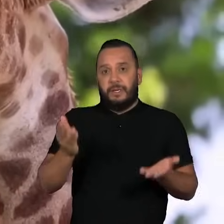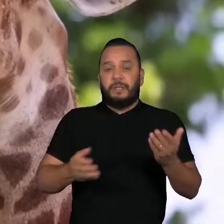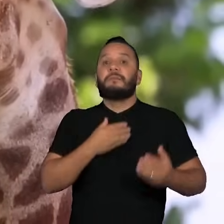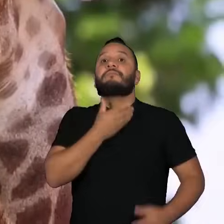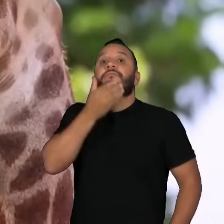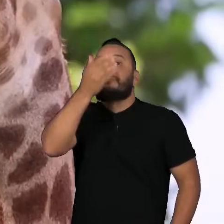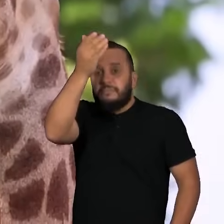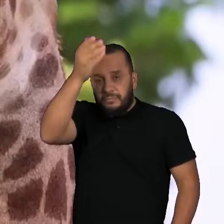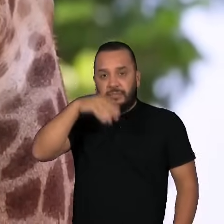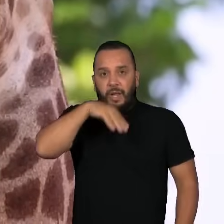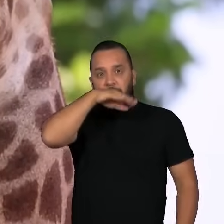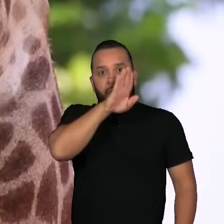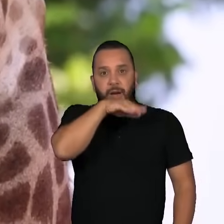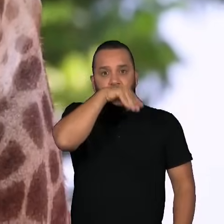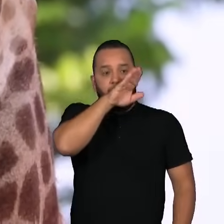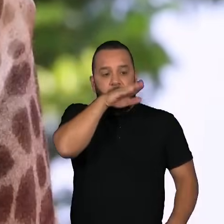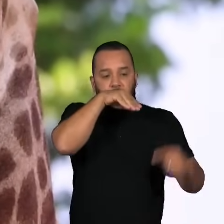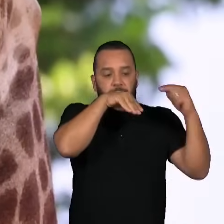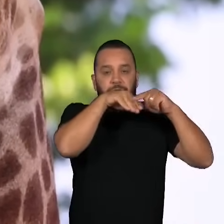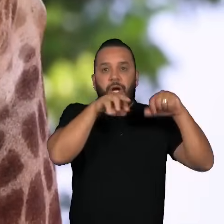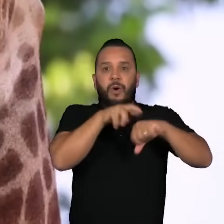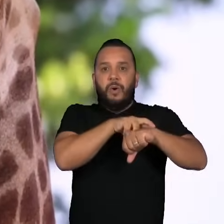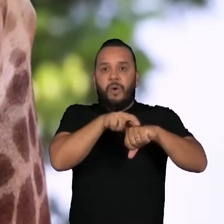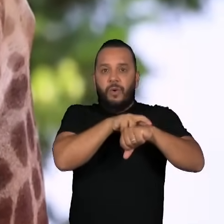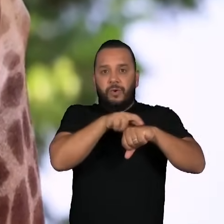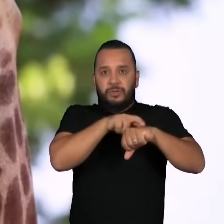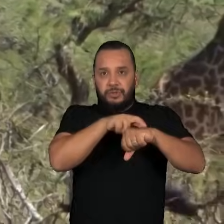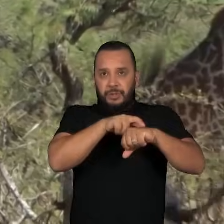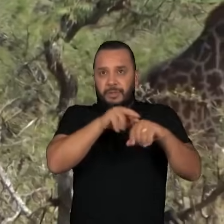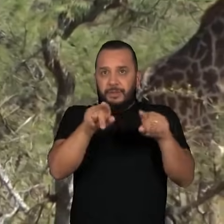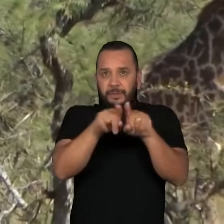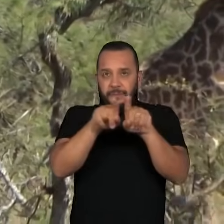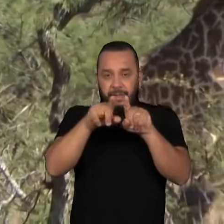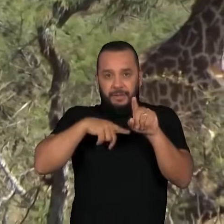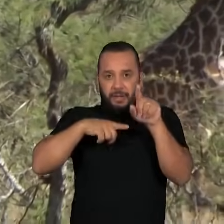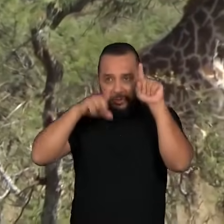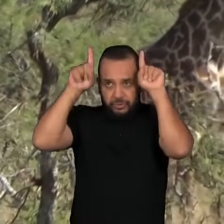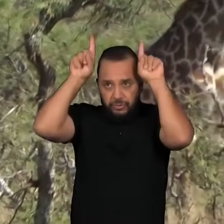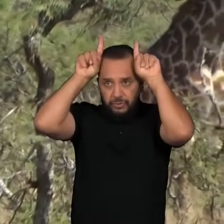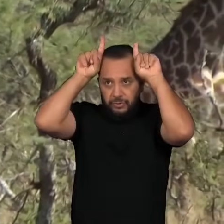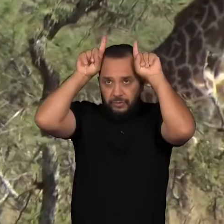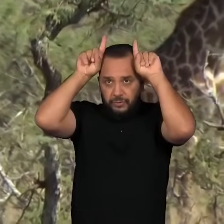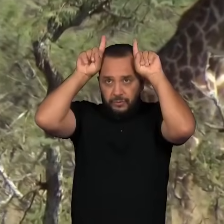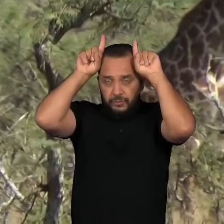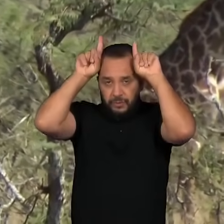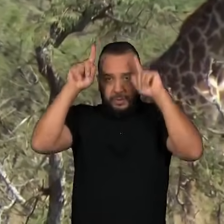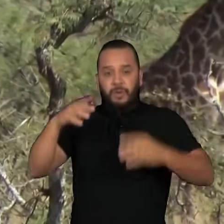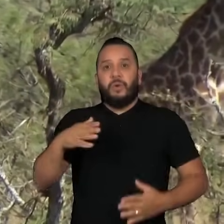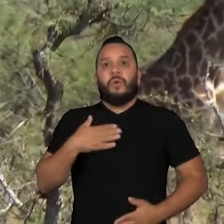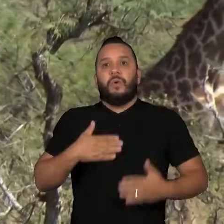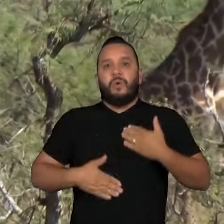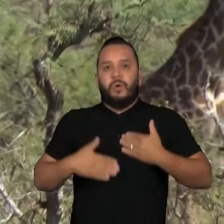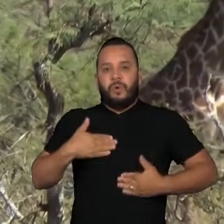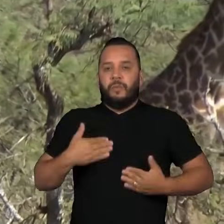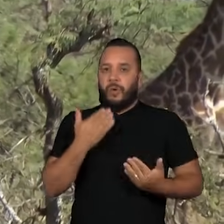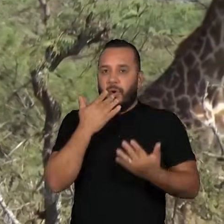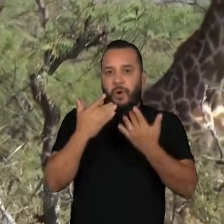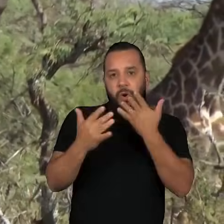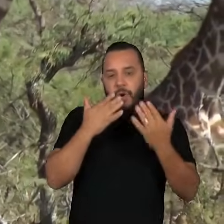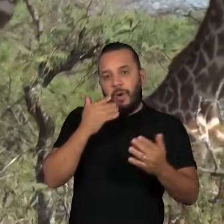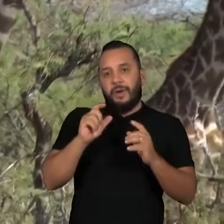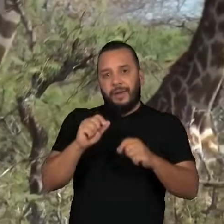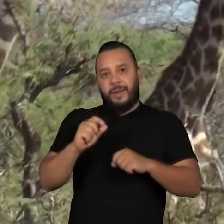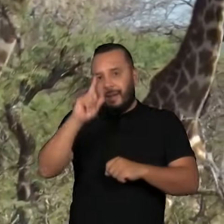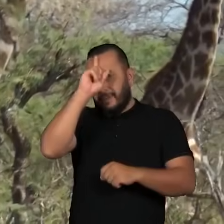língua comprida de cor roxa azulada, pequenos chifres no topo da cabeça e corpo de coloração amarela com